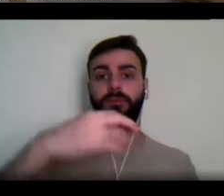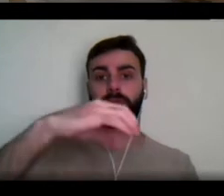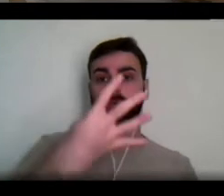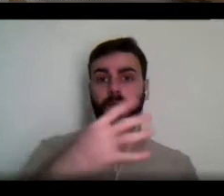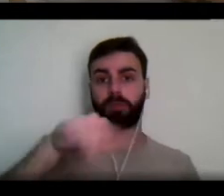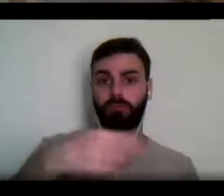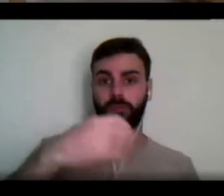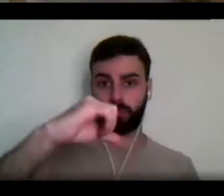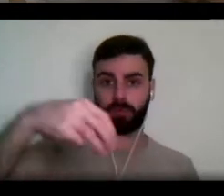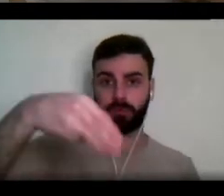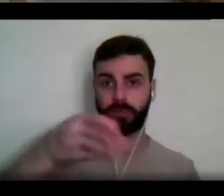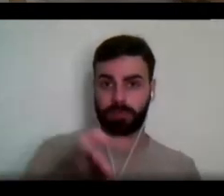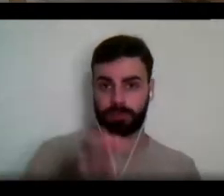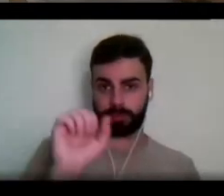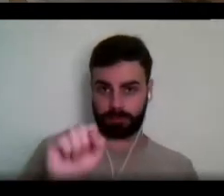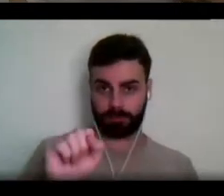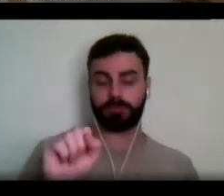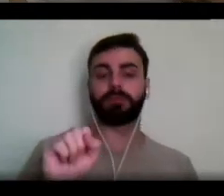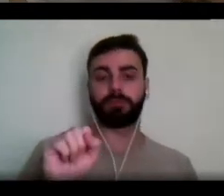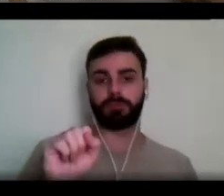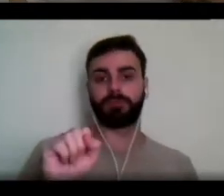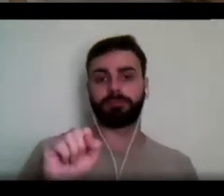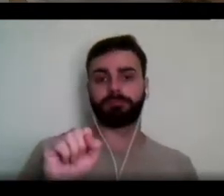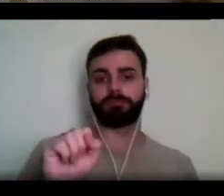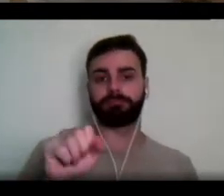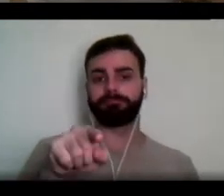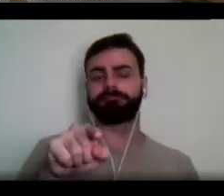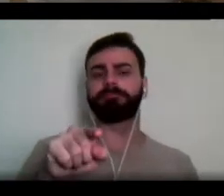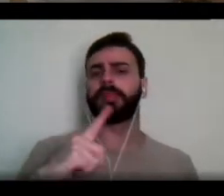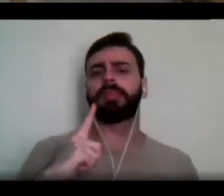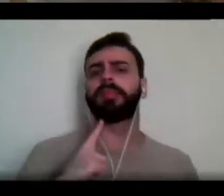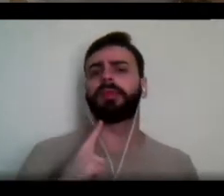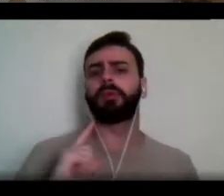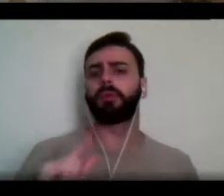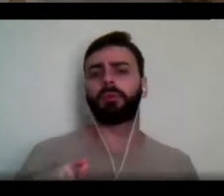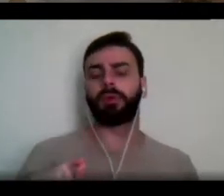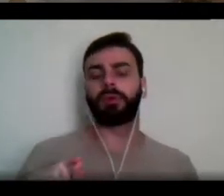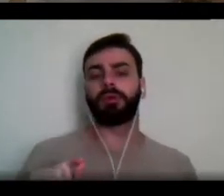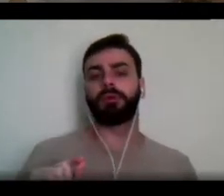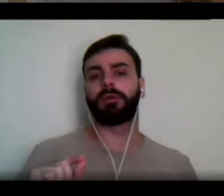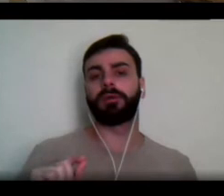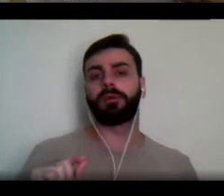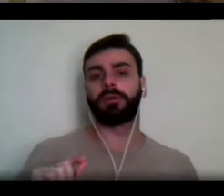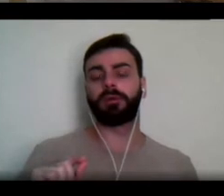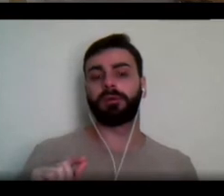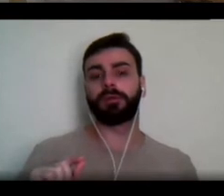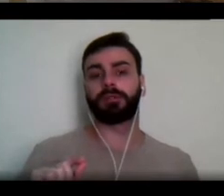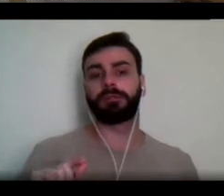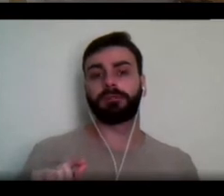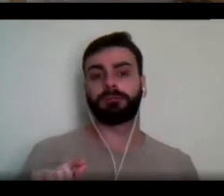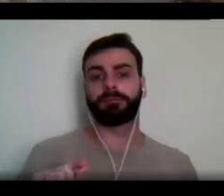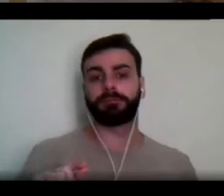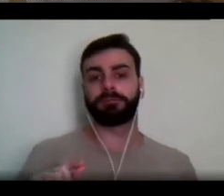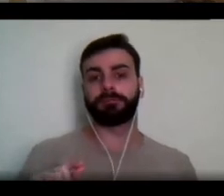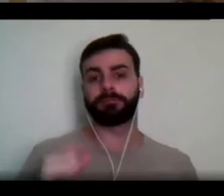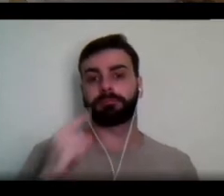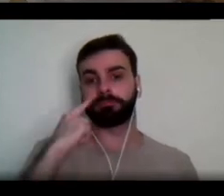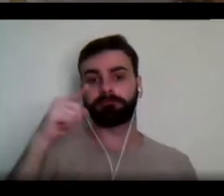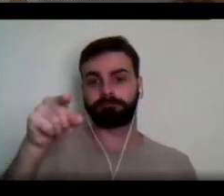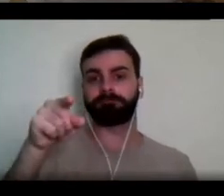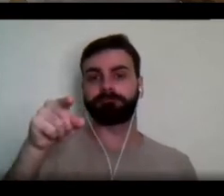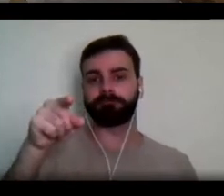segundo, aqui, ó, o que acontece é que quando